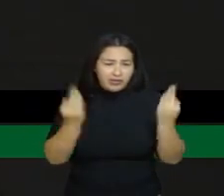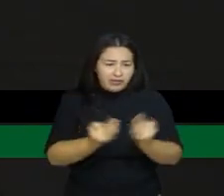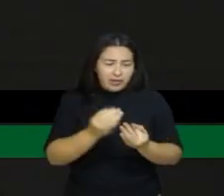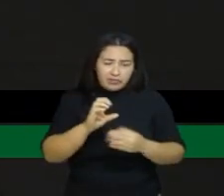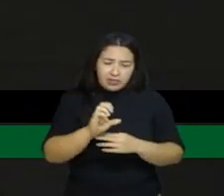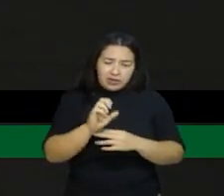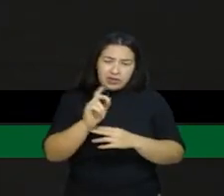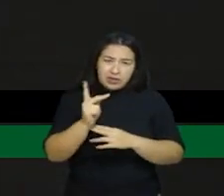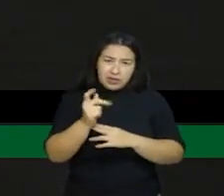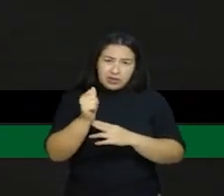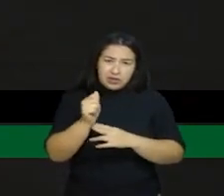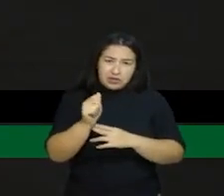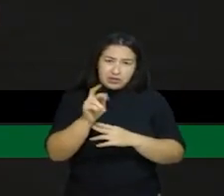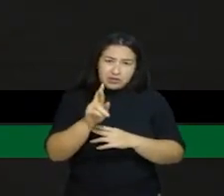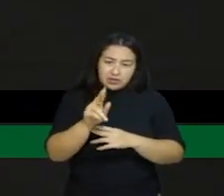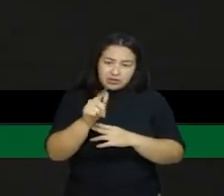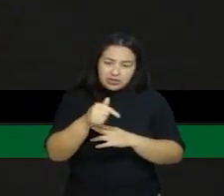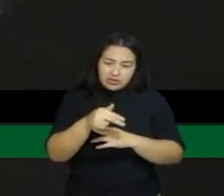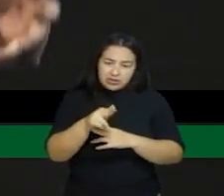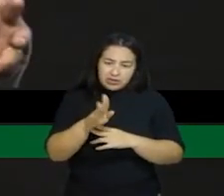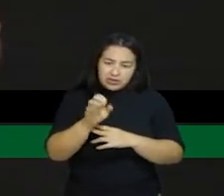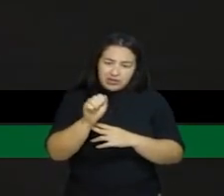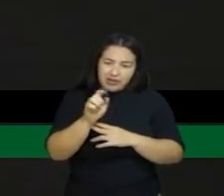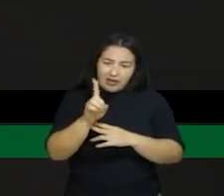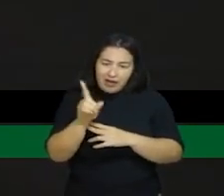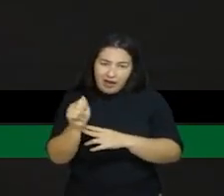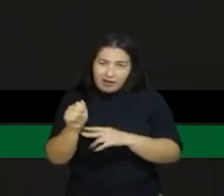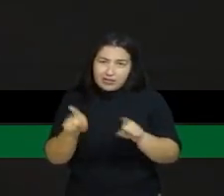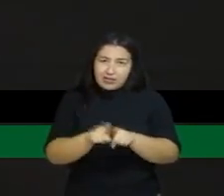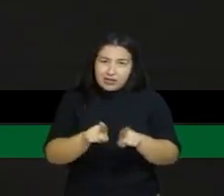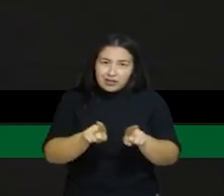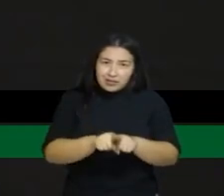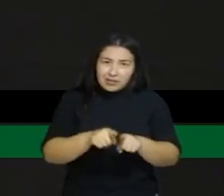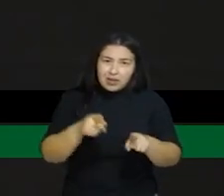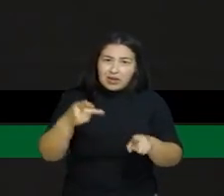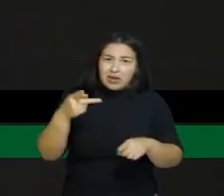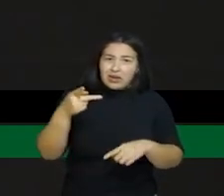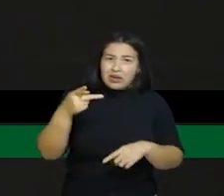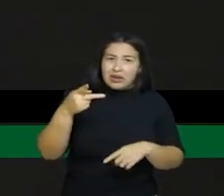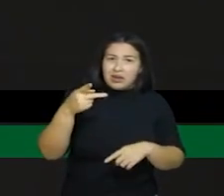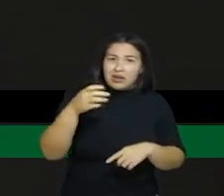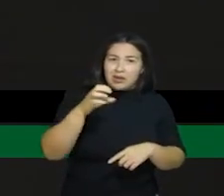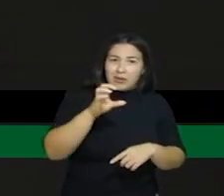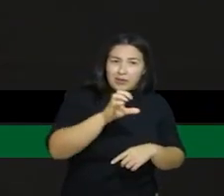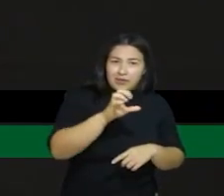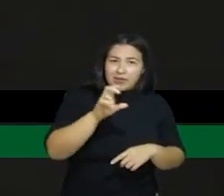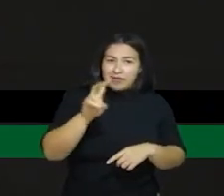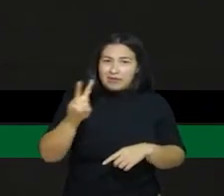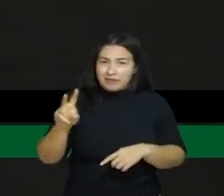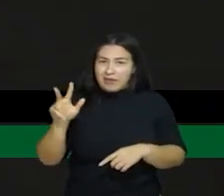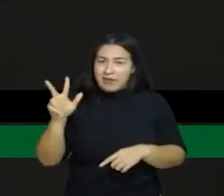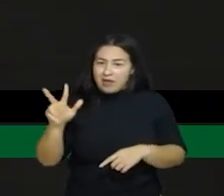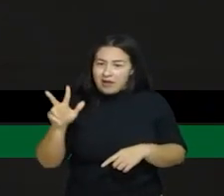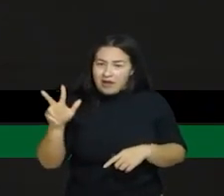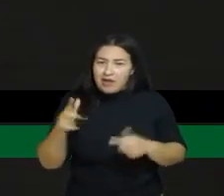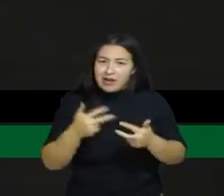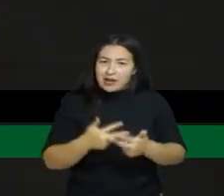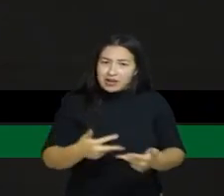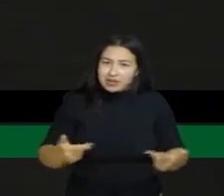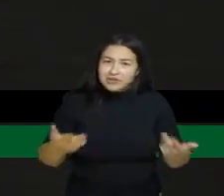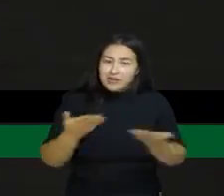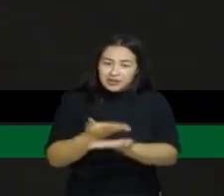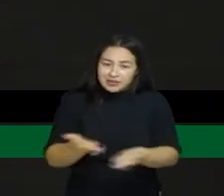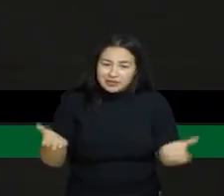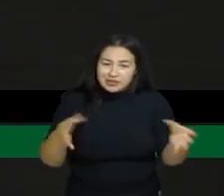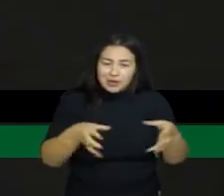PCC, PGC, enfim. Aliás, Comando Vermelho, PGC de Santa Catarina, e nós conseguimos colocar atrás das grades lideranças dessas